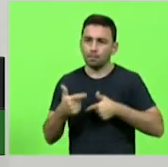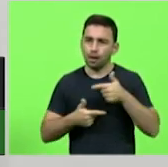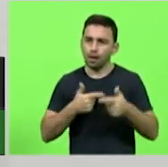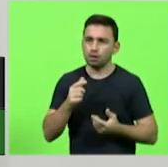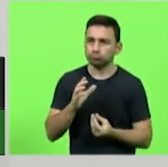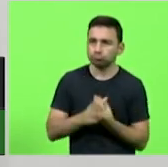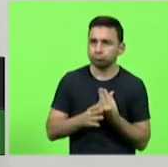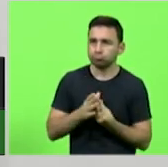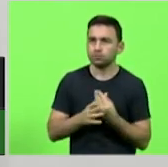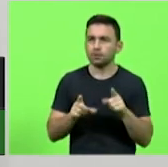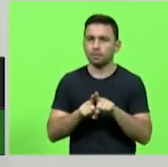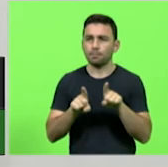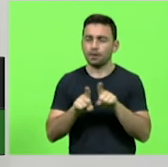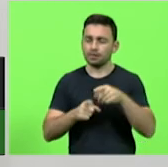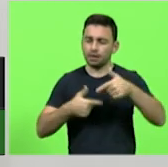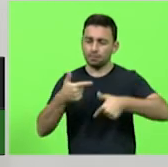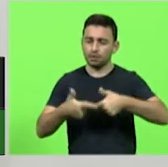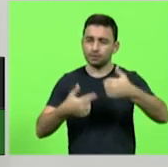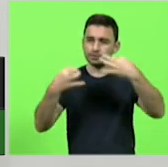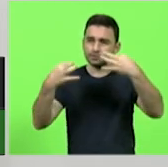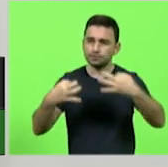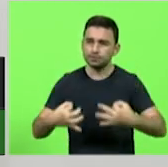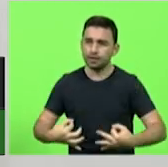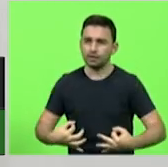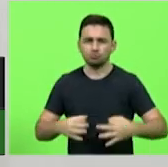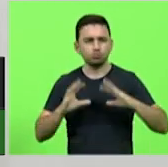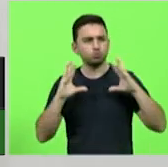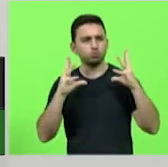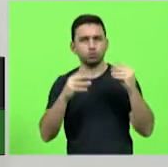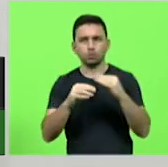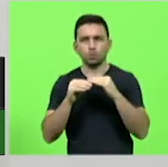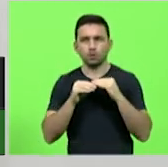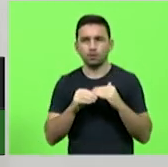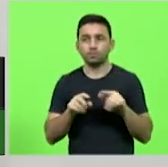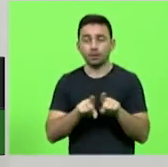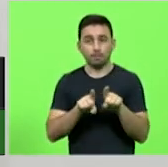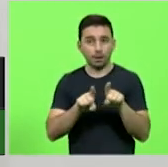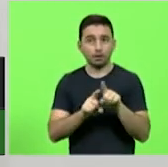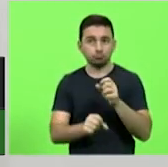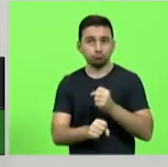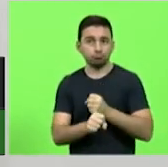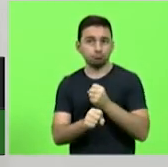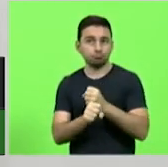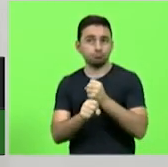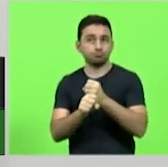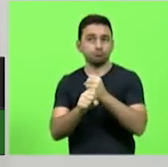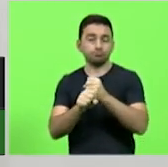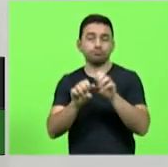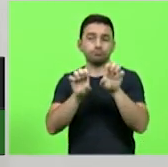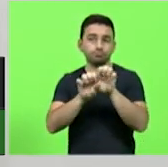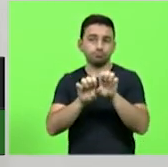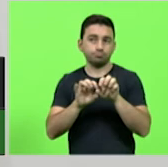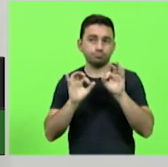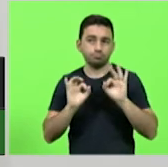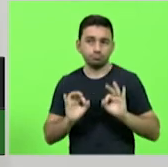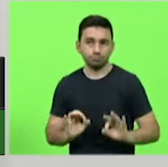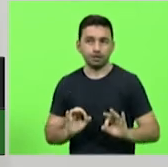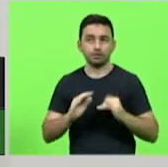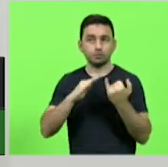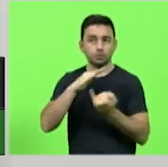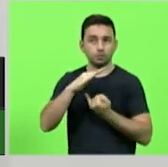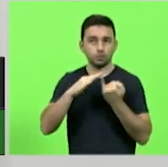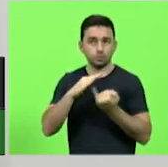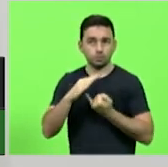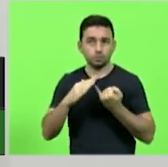e trabalho decente para todos. Construir infraestruturas resilientes, promover a industrialização inclusiva e sustentável